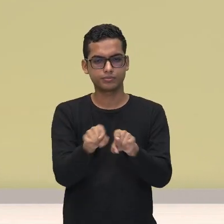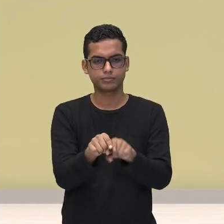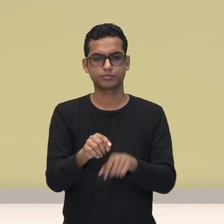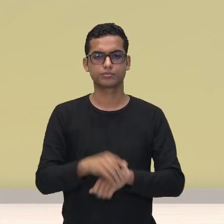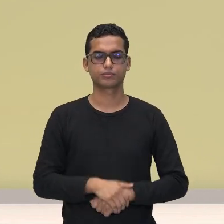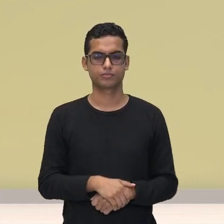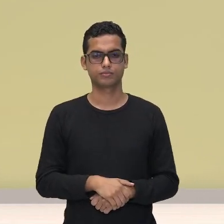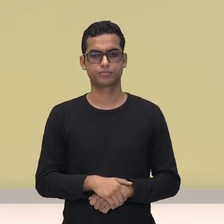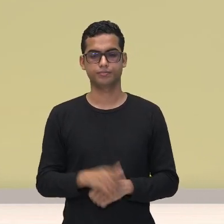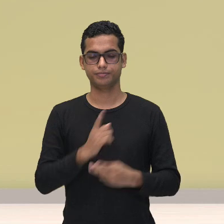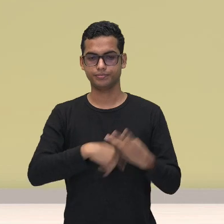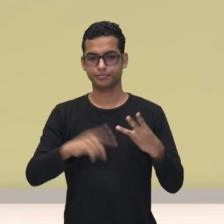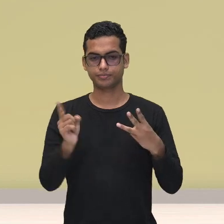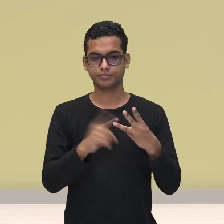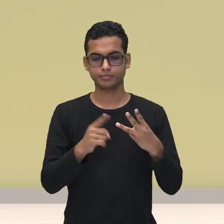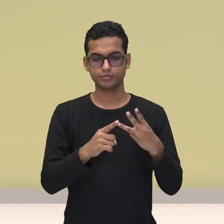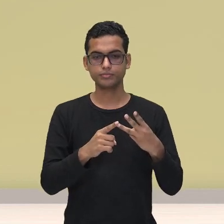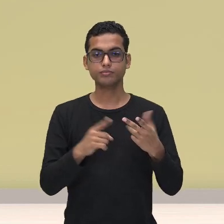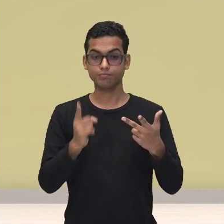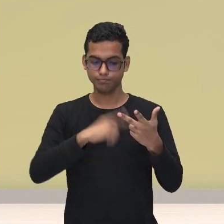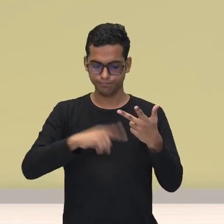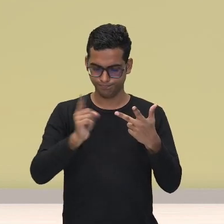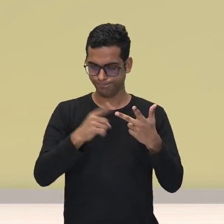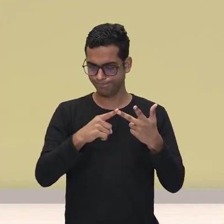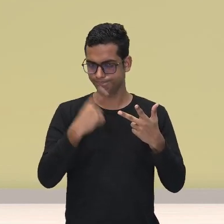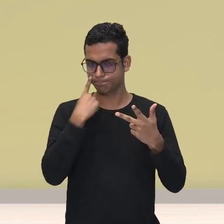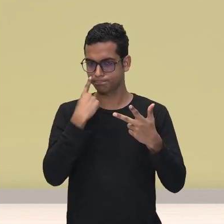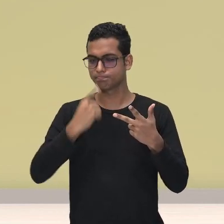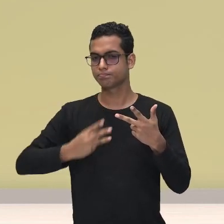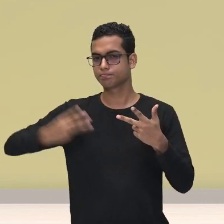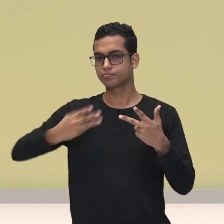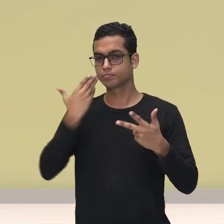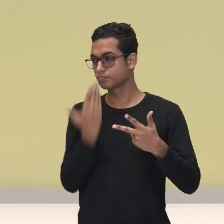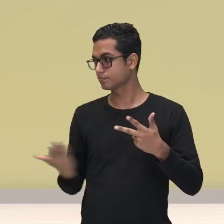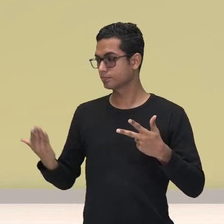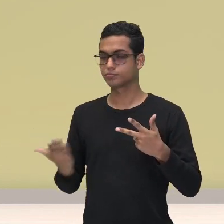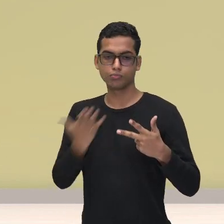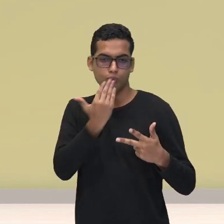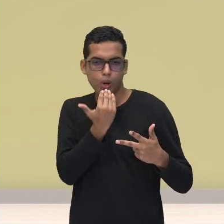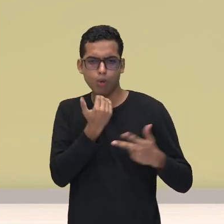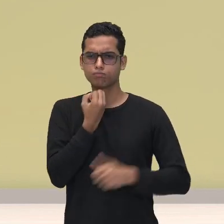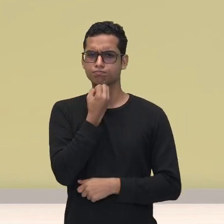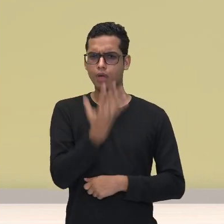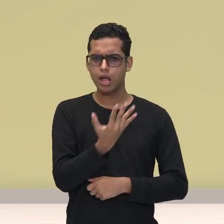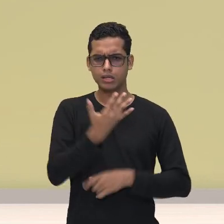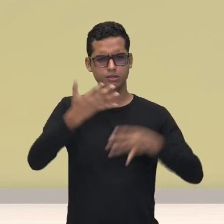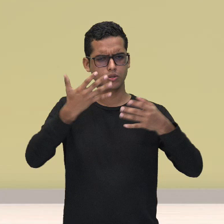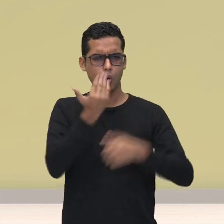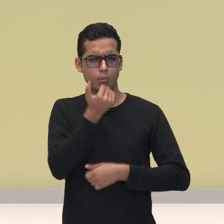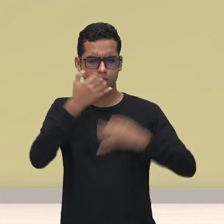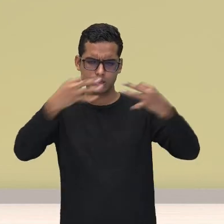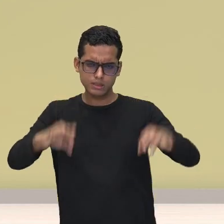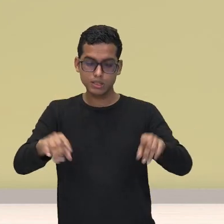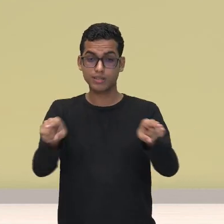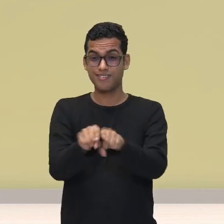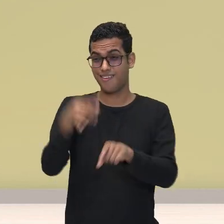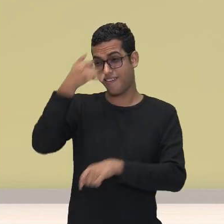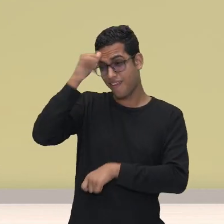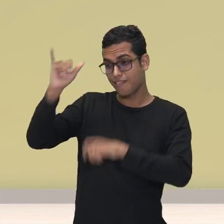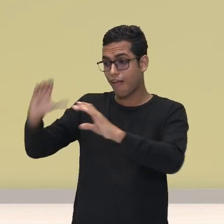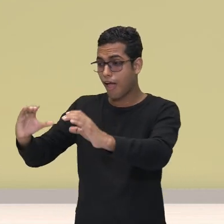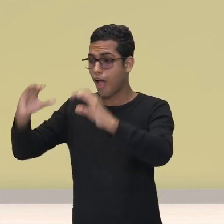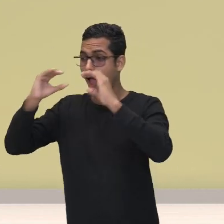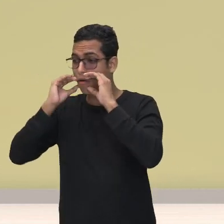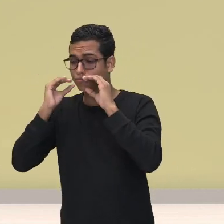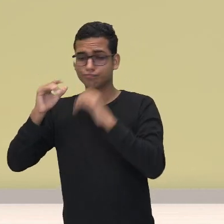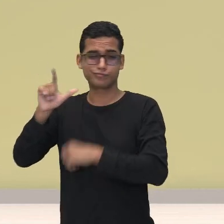ao terceiro degrau aí da nossa escalada do sucesso, que é o alimentar-se bem. Evitar ali os fast foods, as